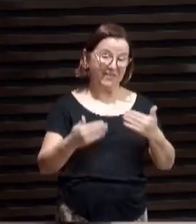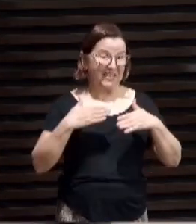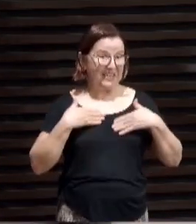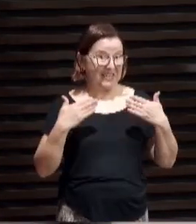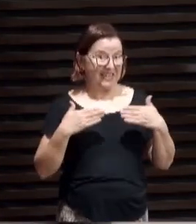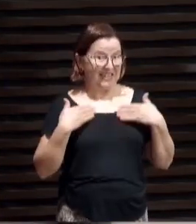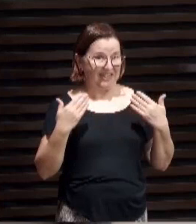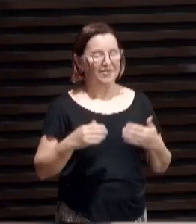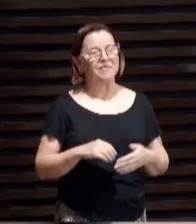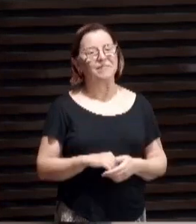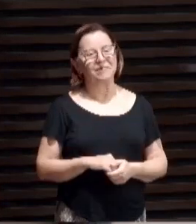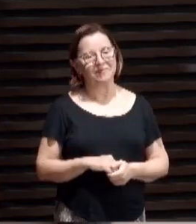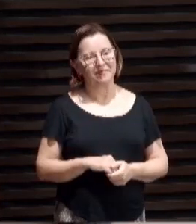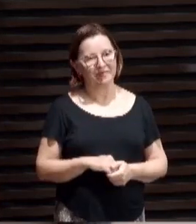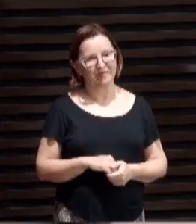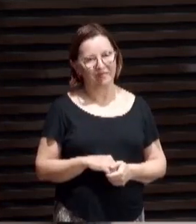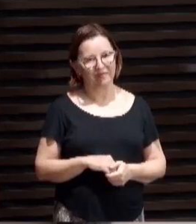privilégio.